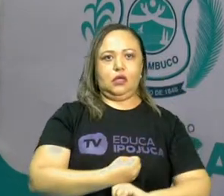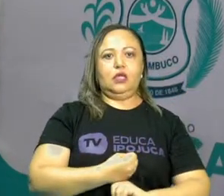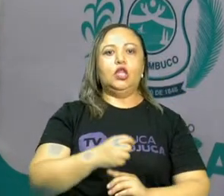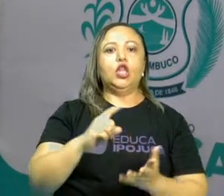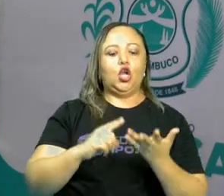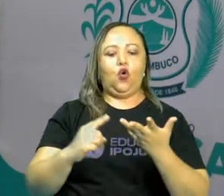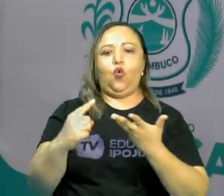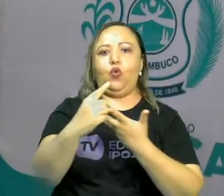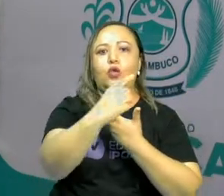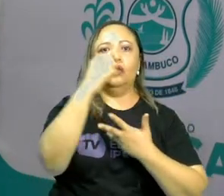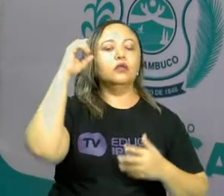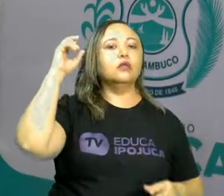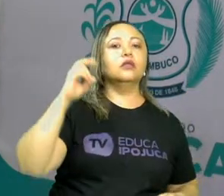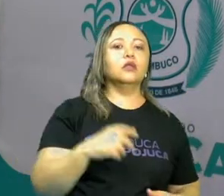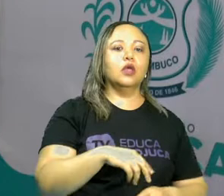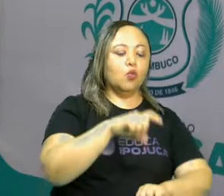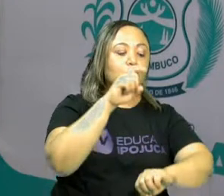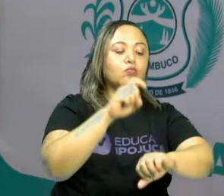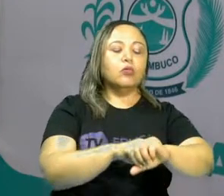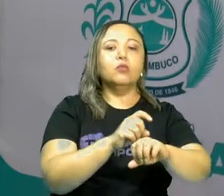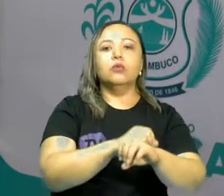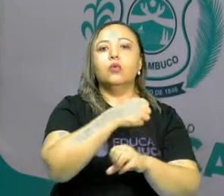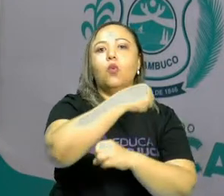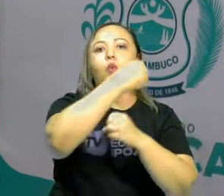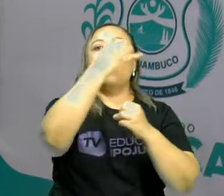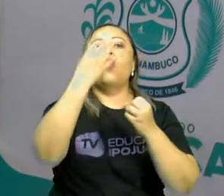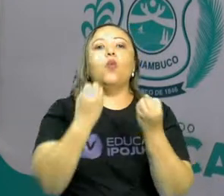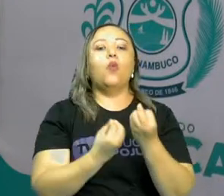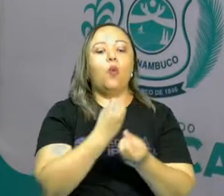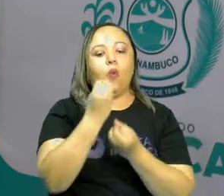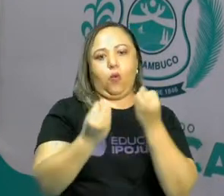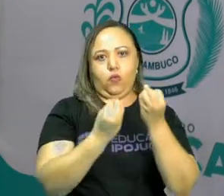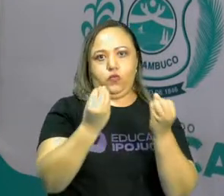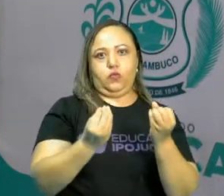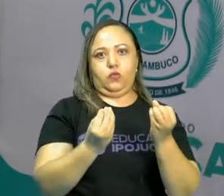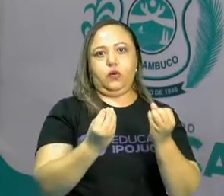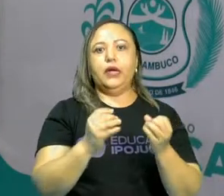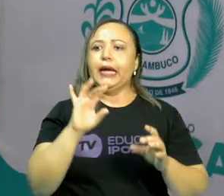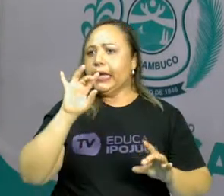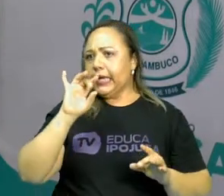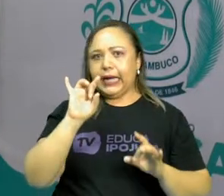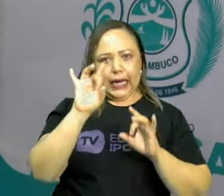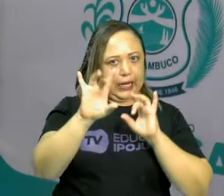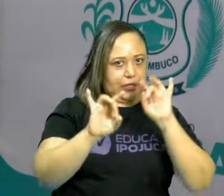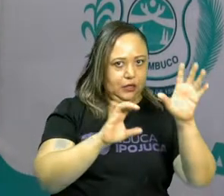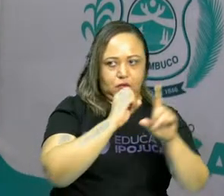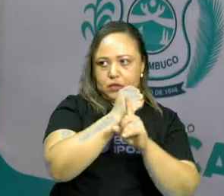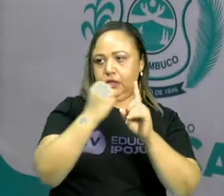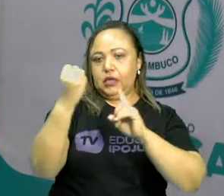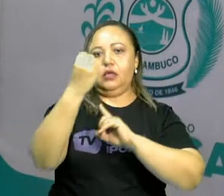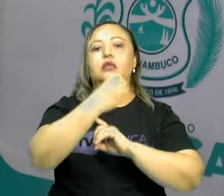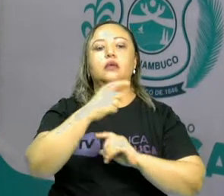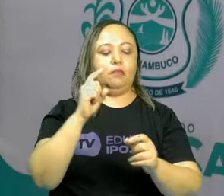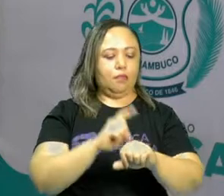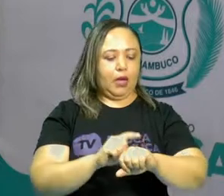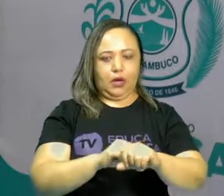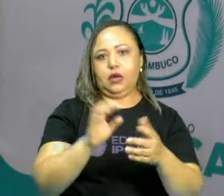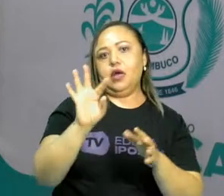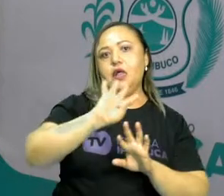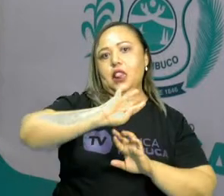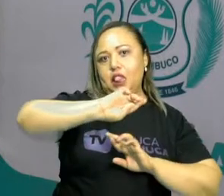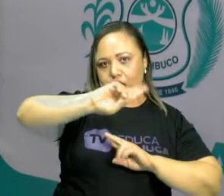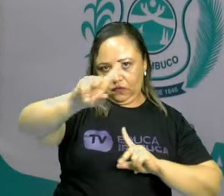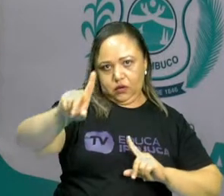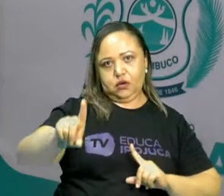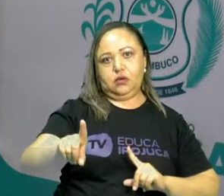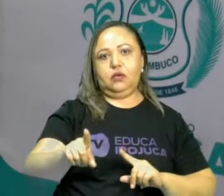os 50 estados diferentes sociedades elas marcam o tempo uma linha diferente então são